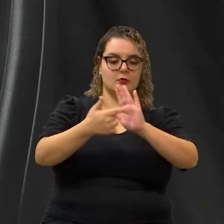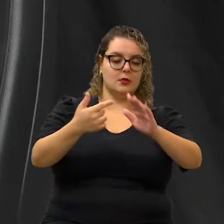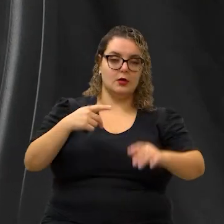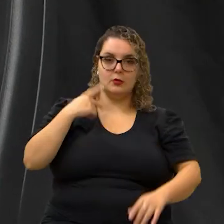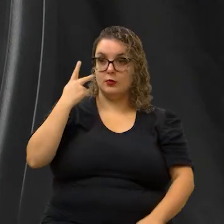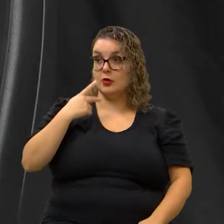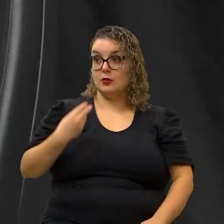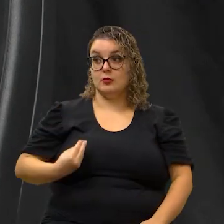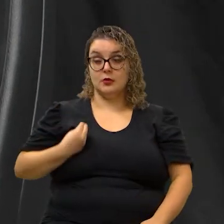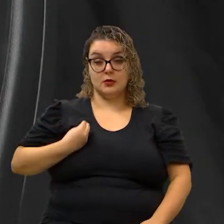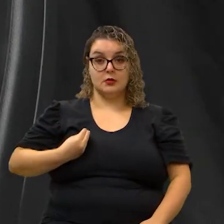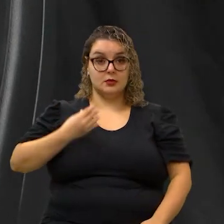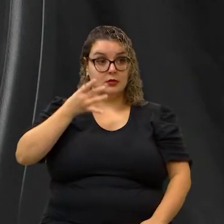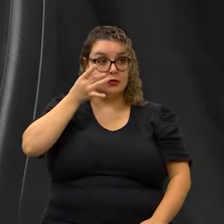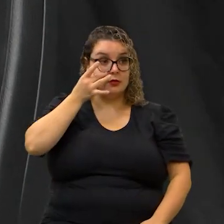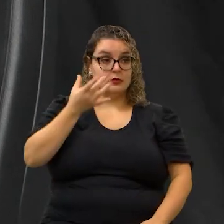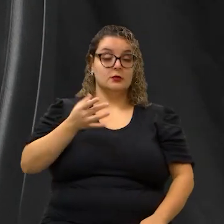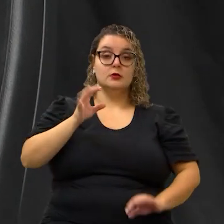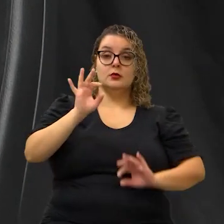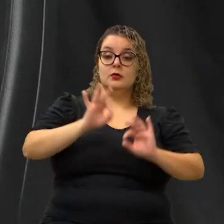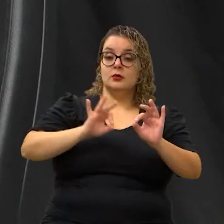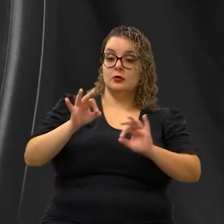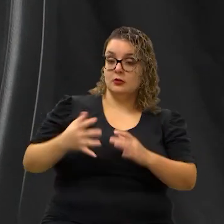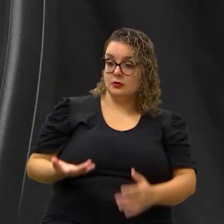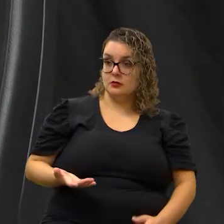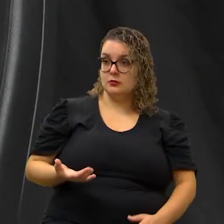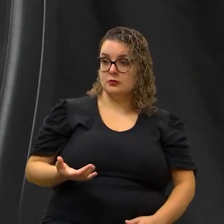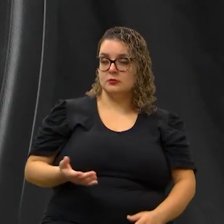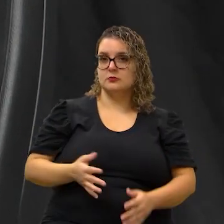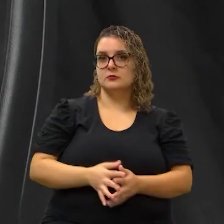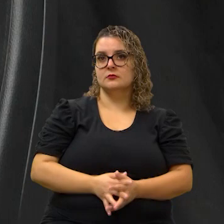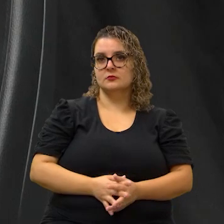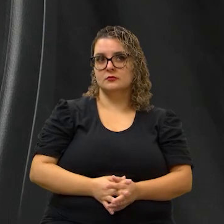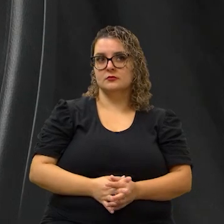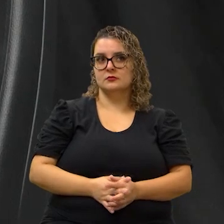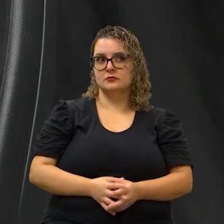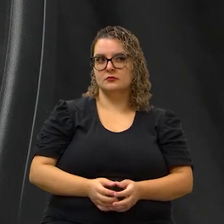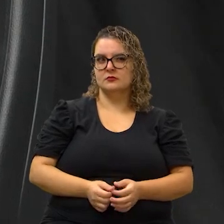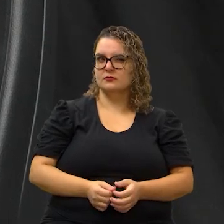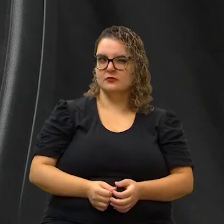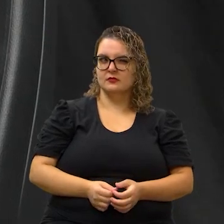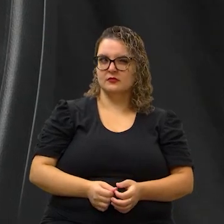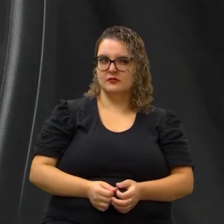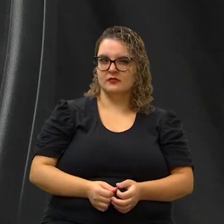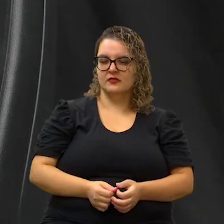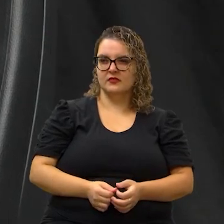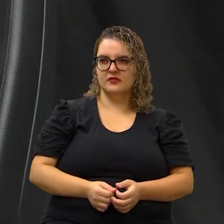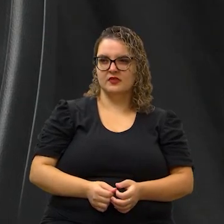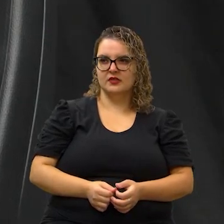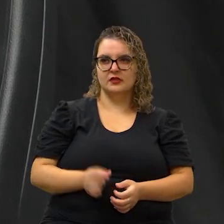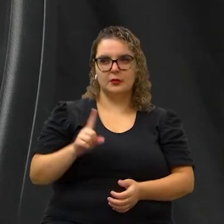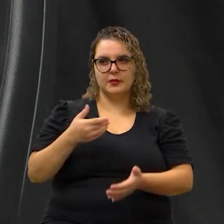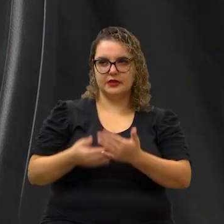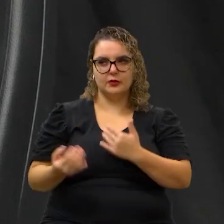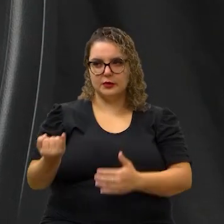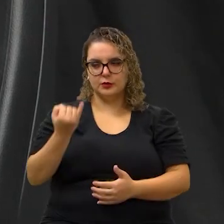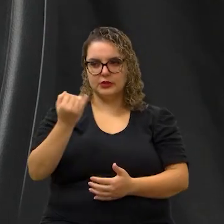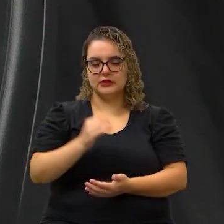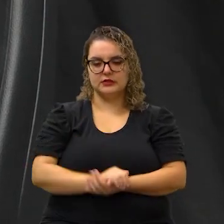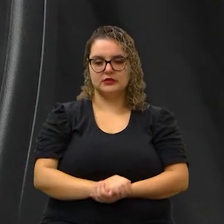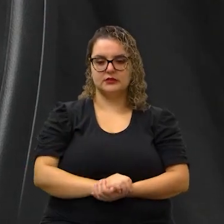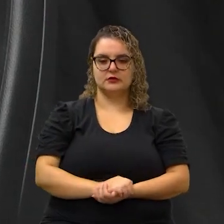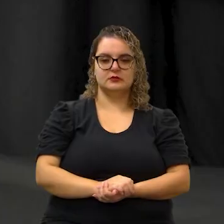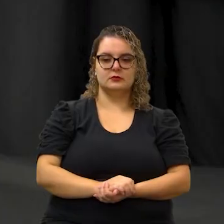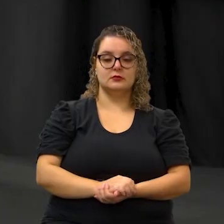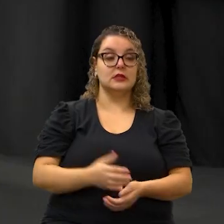manifestações políticas com presença, com organização, não deixaram de ter sua importância.